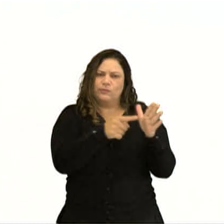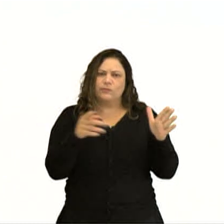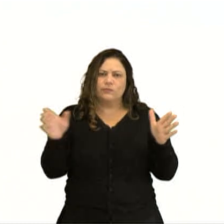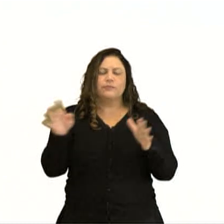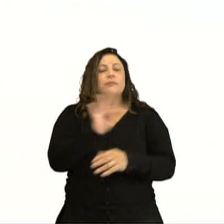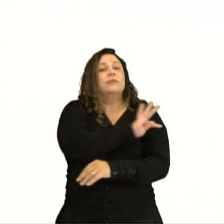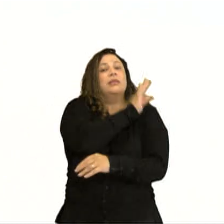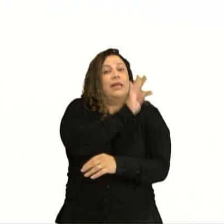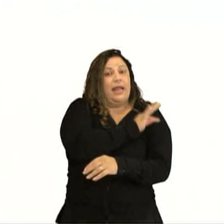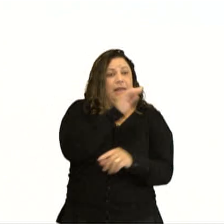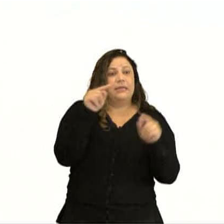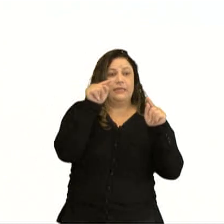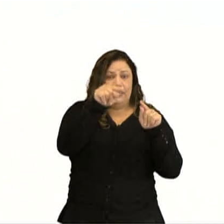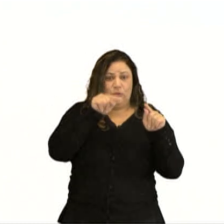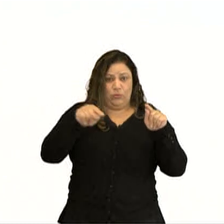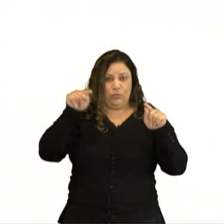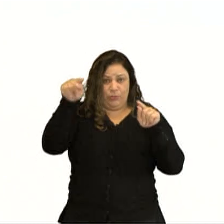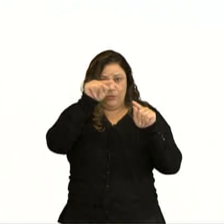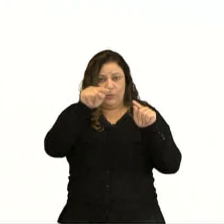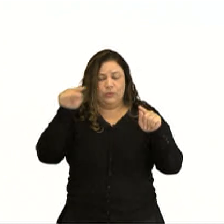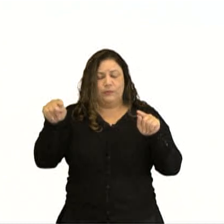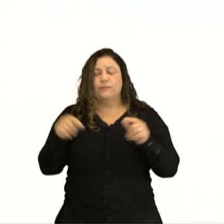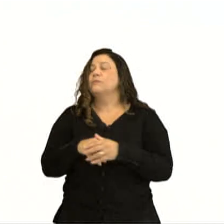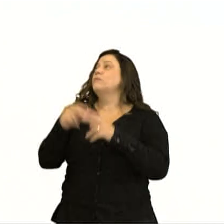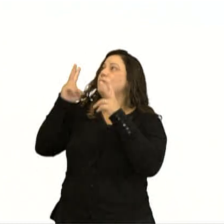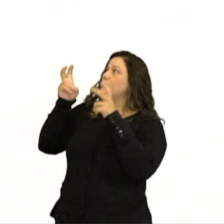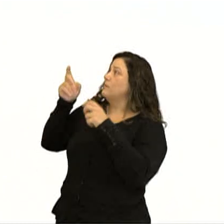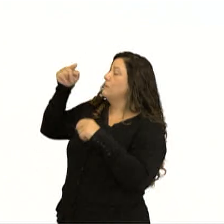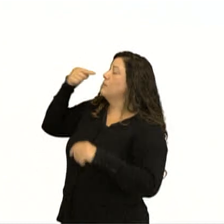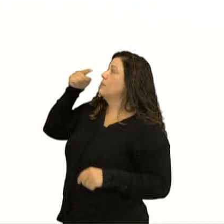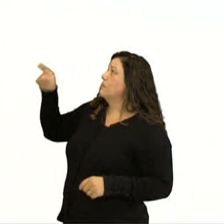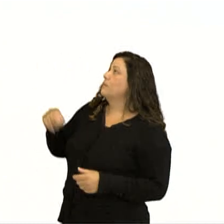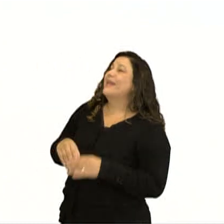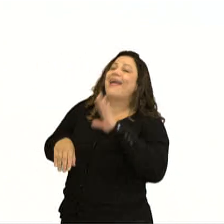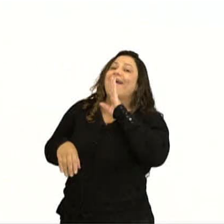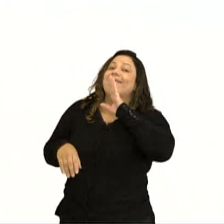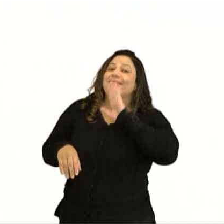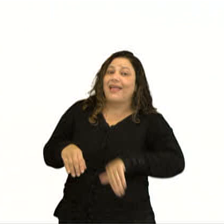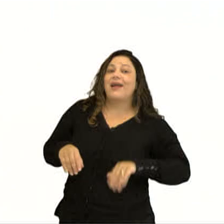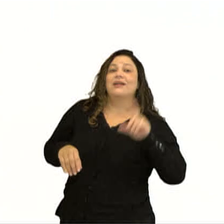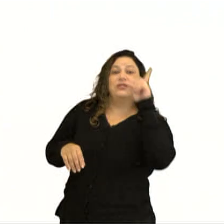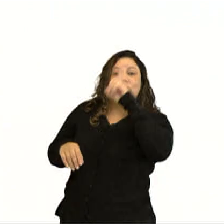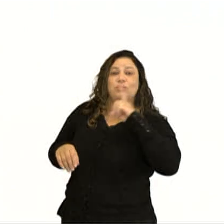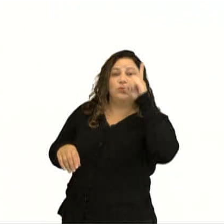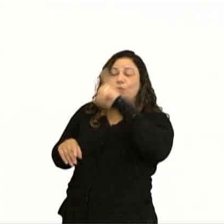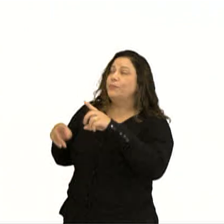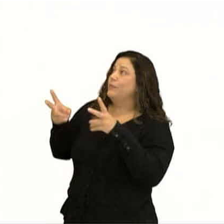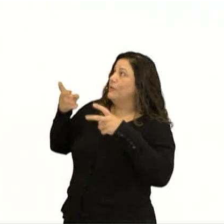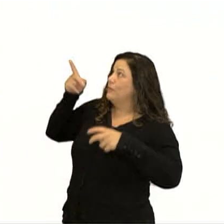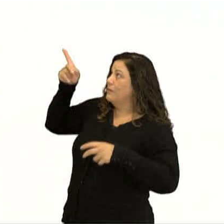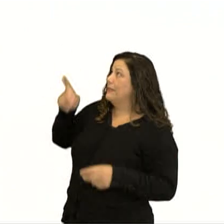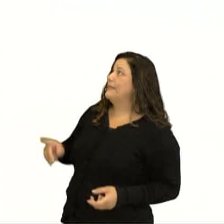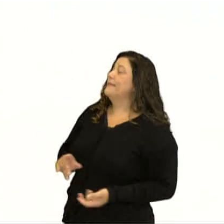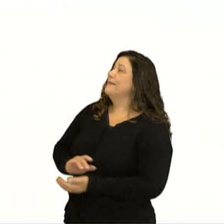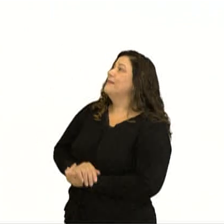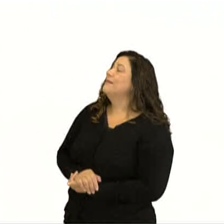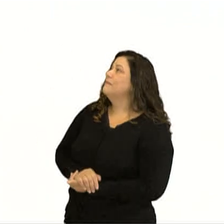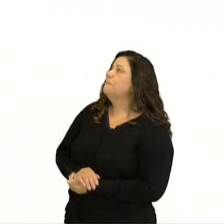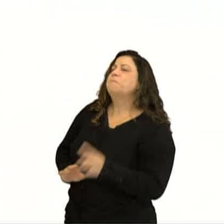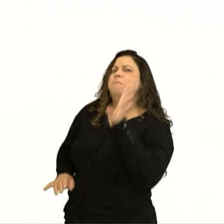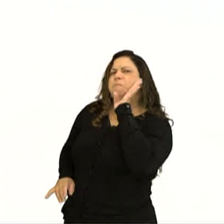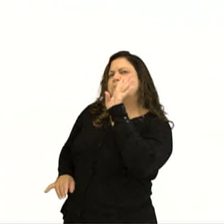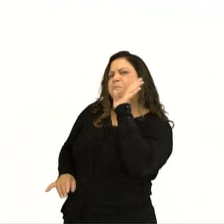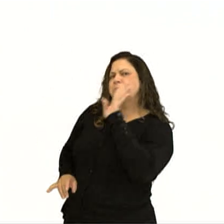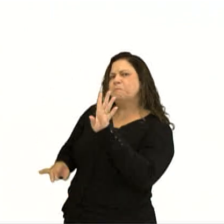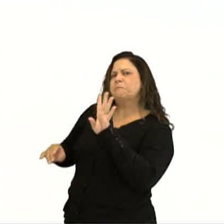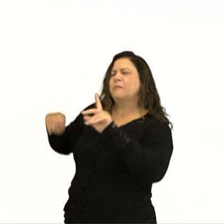do pontilismo. Então vejam bem, Tarde de Domingo na Ilha da Grande Jatte de Jorge Seurat, Olha só que legal, é o quadro que